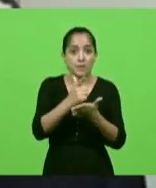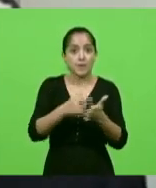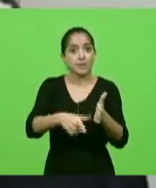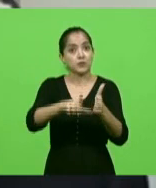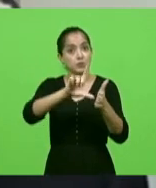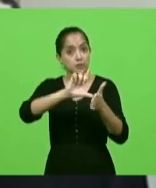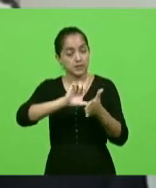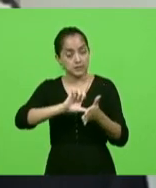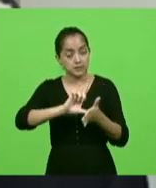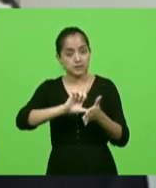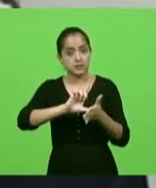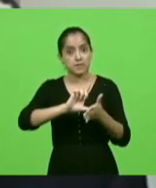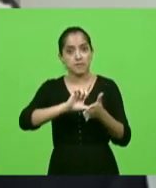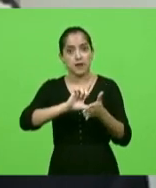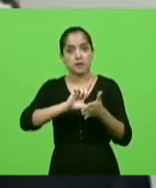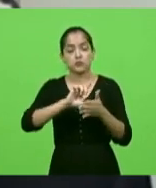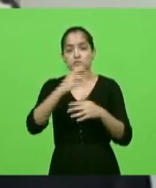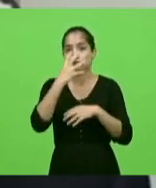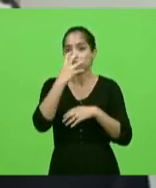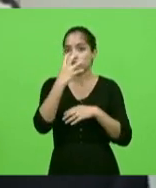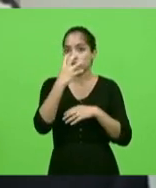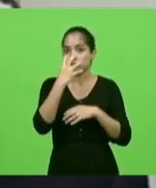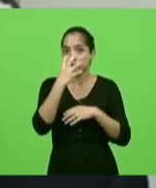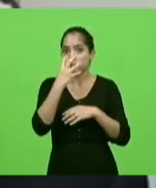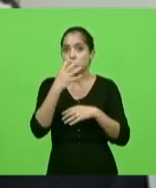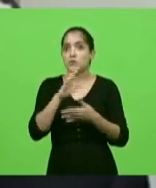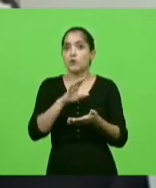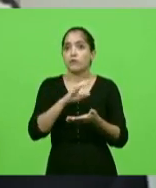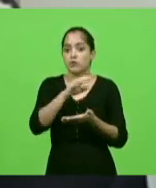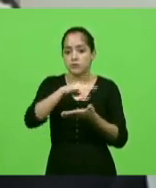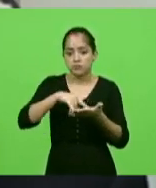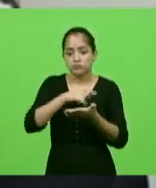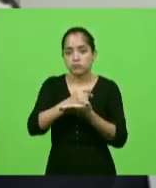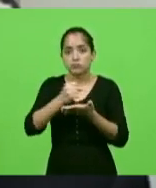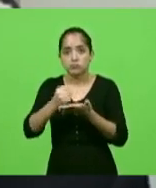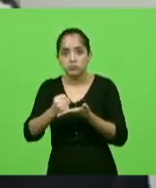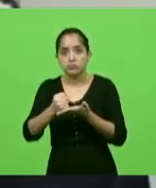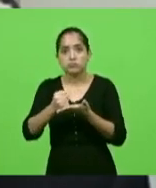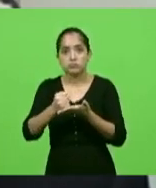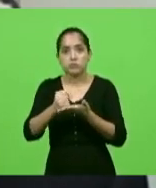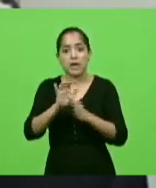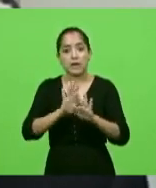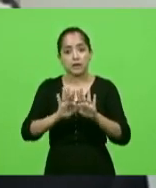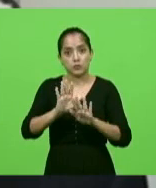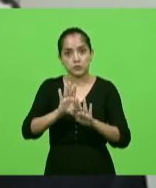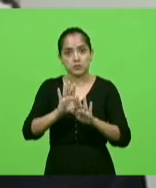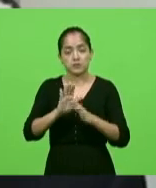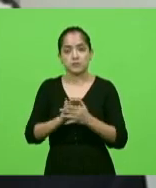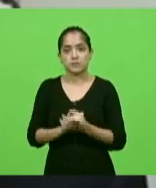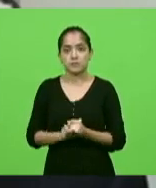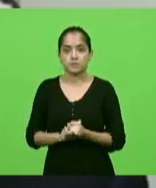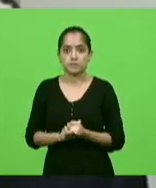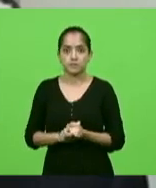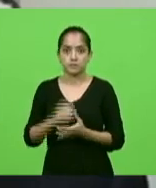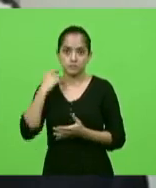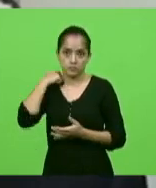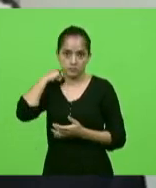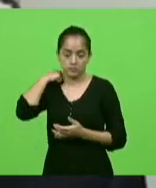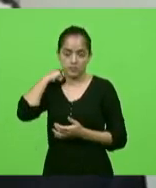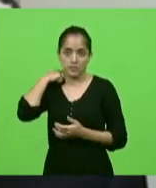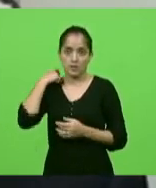antecipado dos respiradores fosse formalizado de forma acautelar o estado